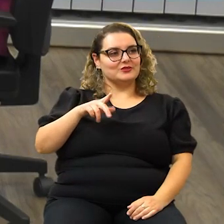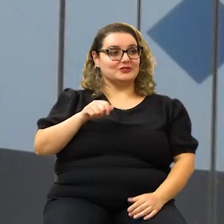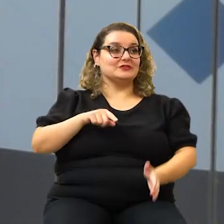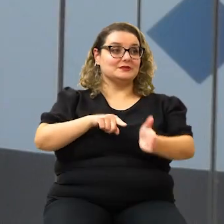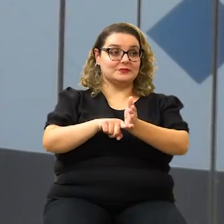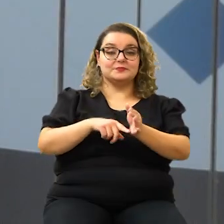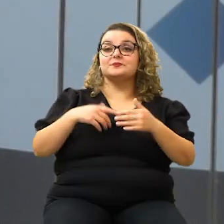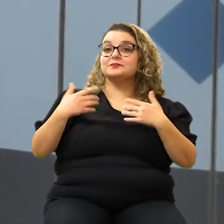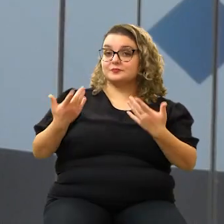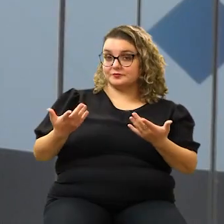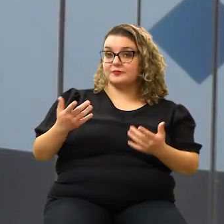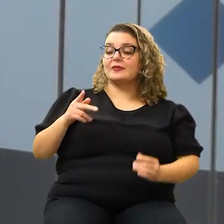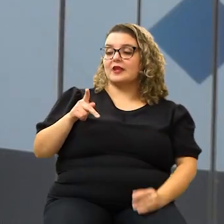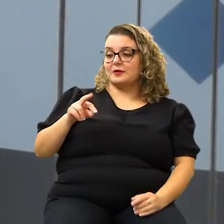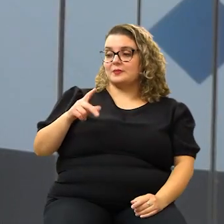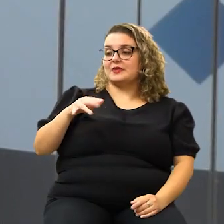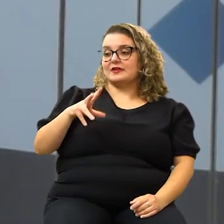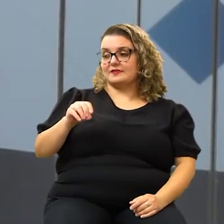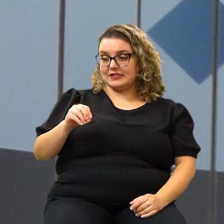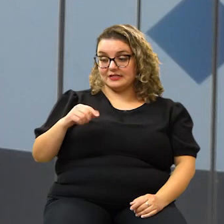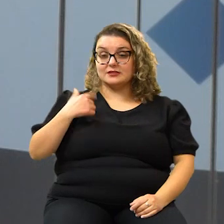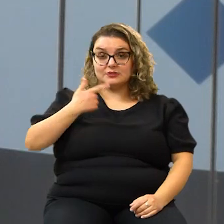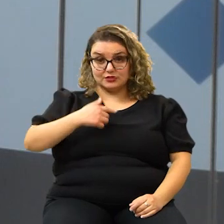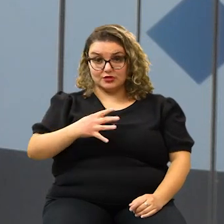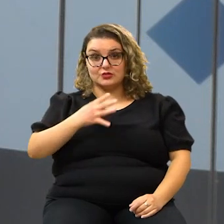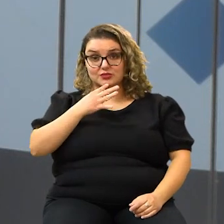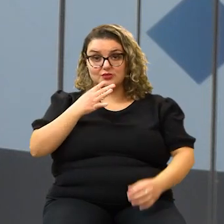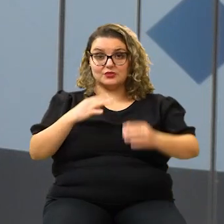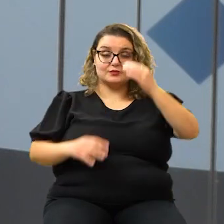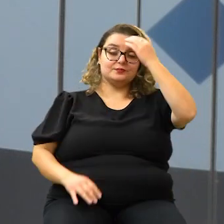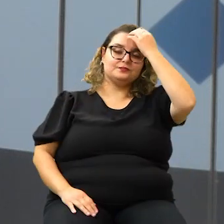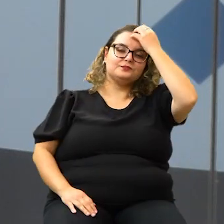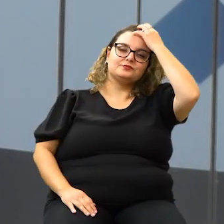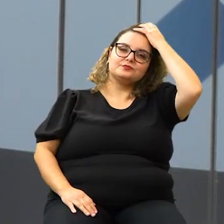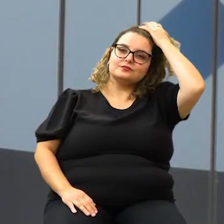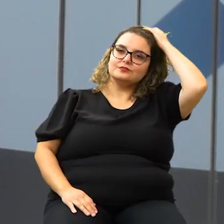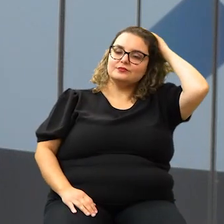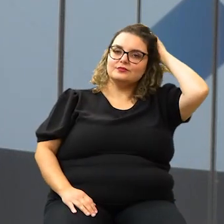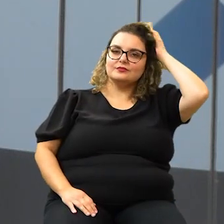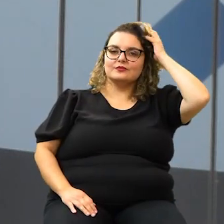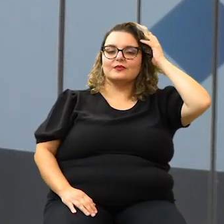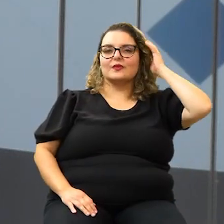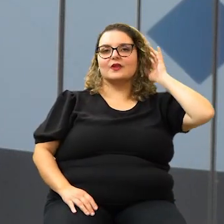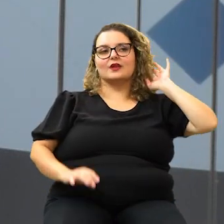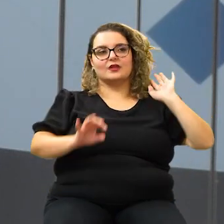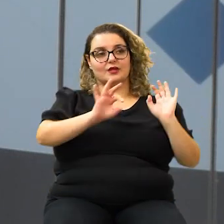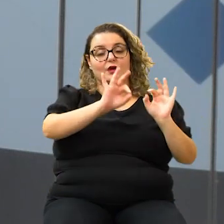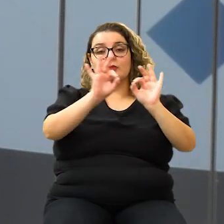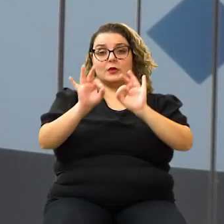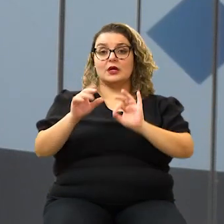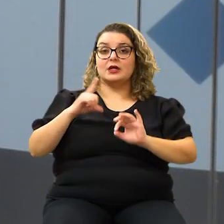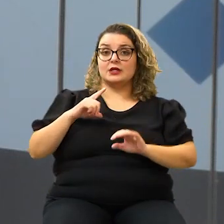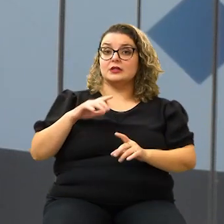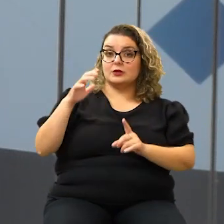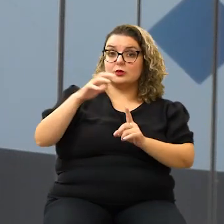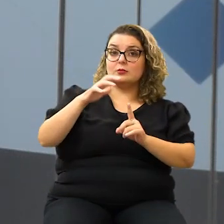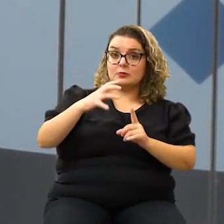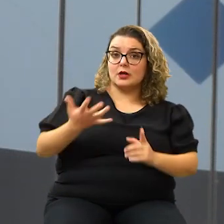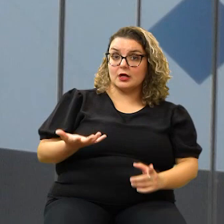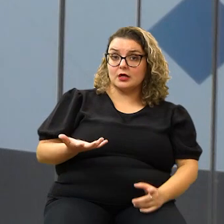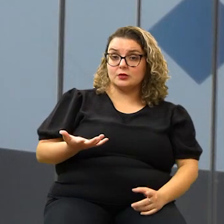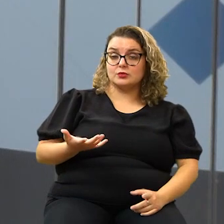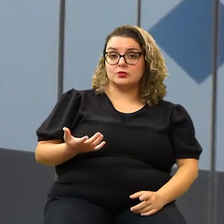da previsão, que é essa que a gente conhece, que a gente acompanha, a gente tem tudo o impacto que